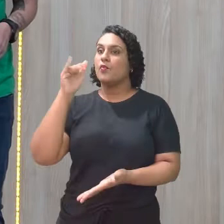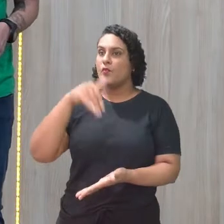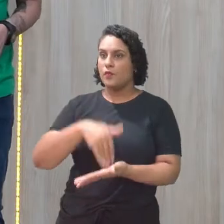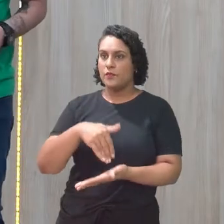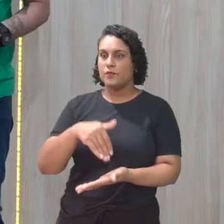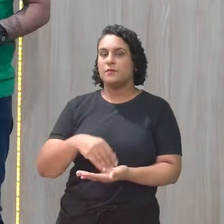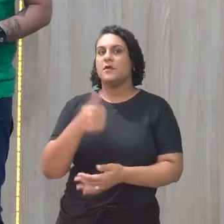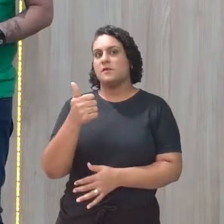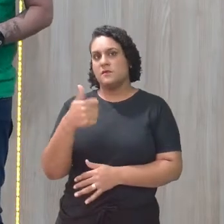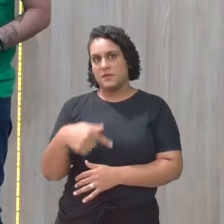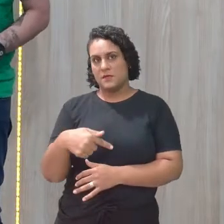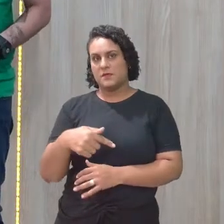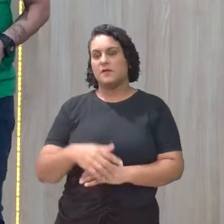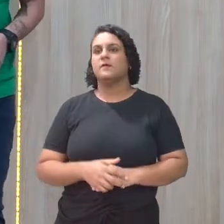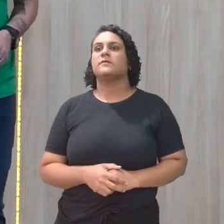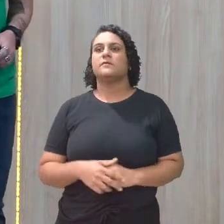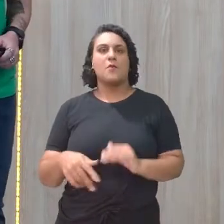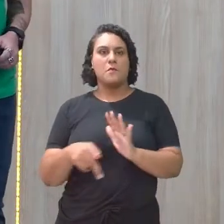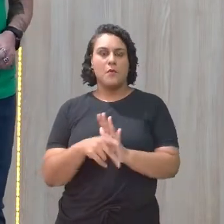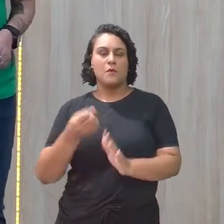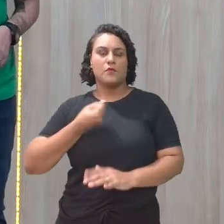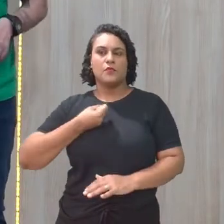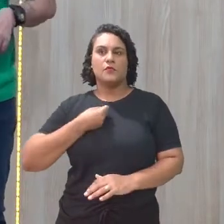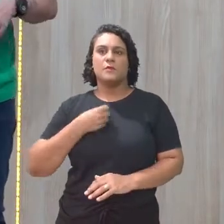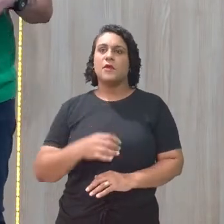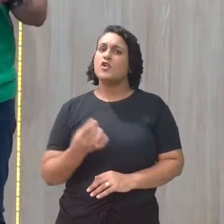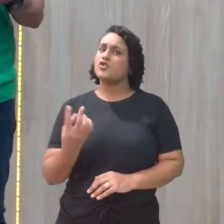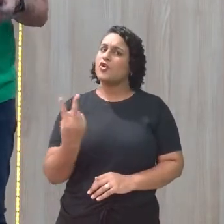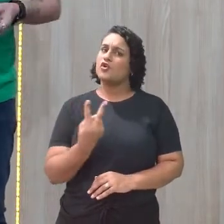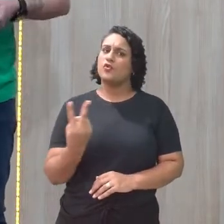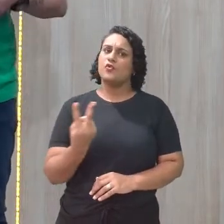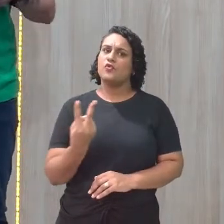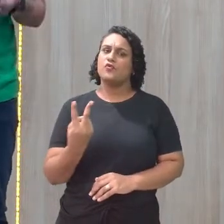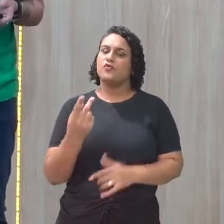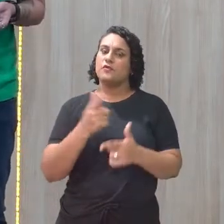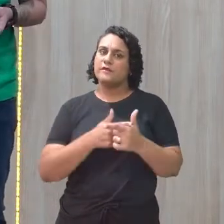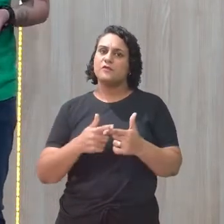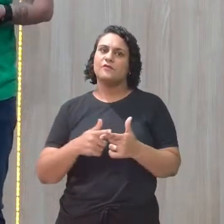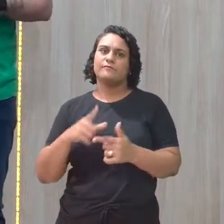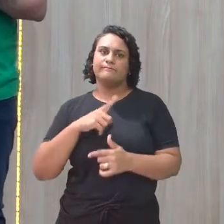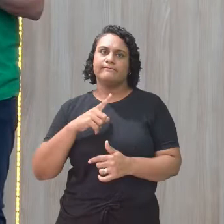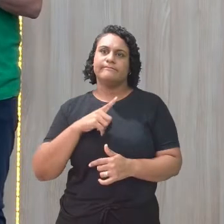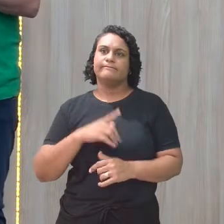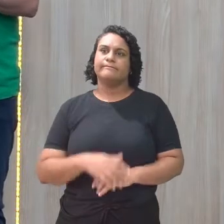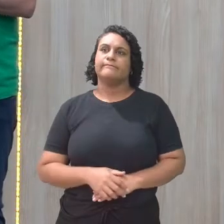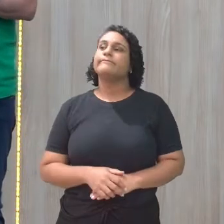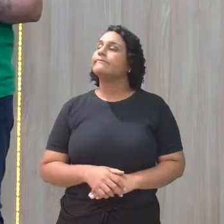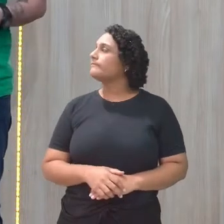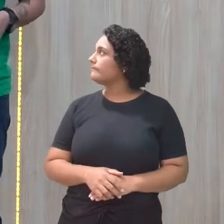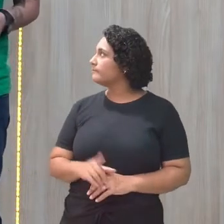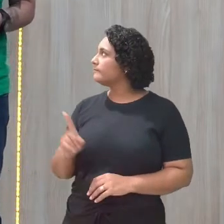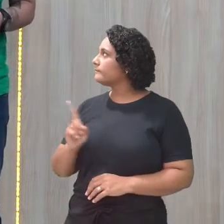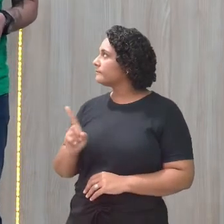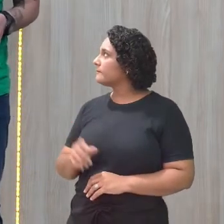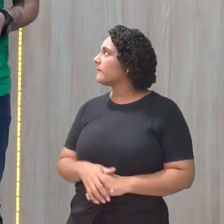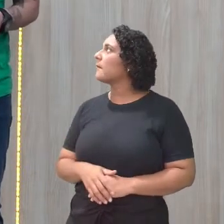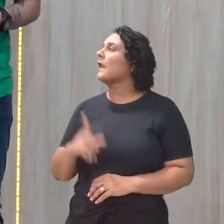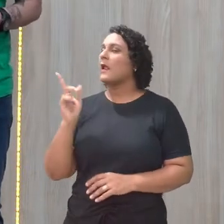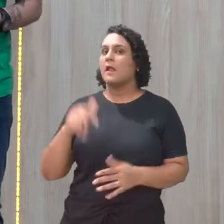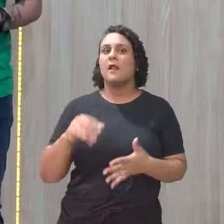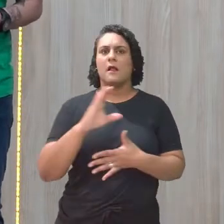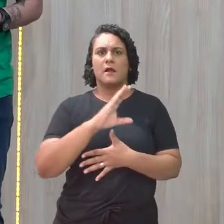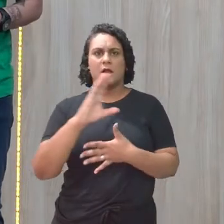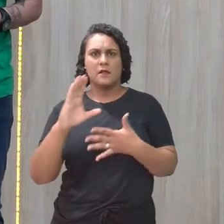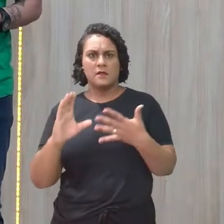ele mesmo, e ele tem apenas 2 divisores. Foi quando a gente começou a ver que esses números eram classificados,